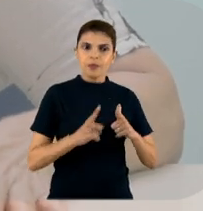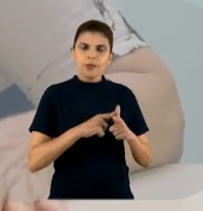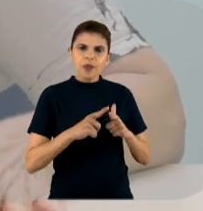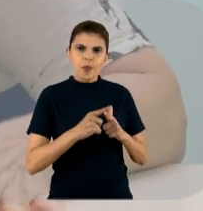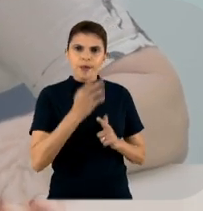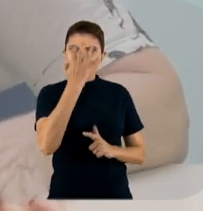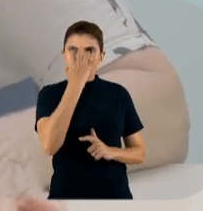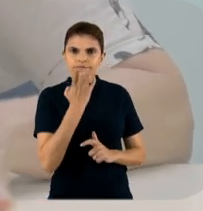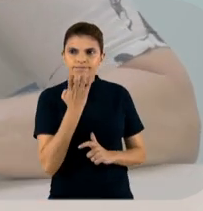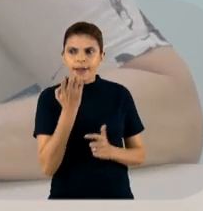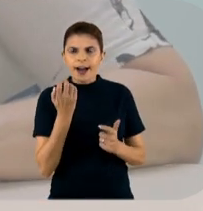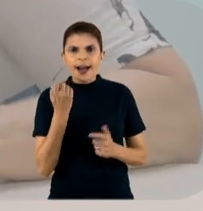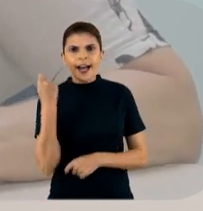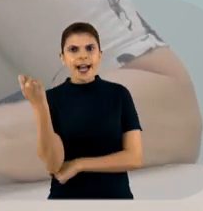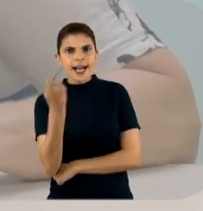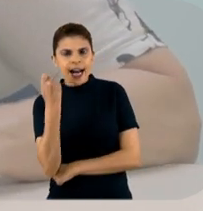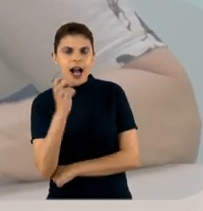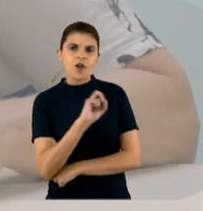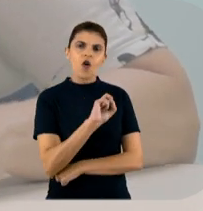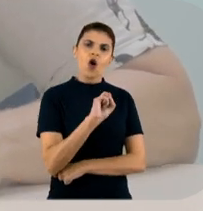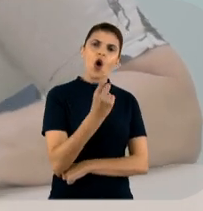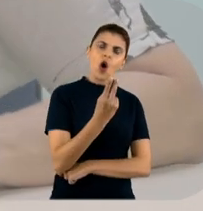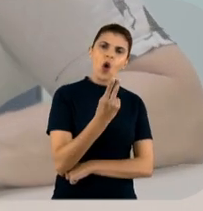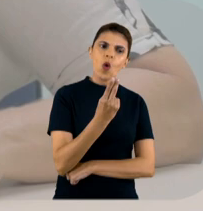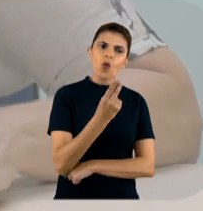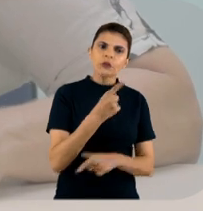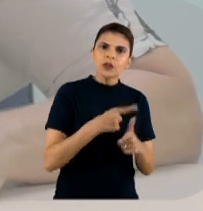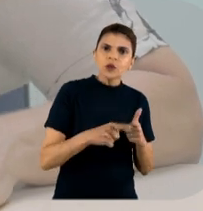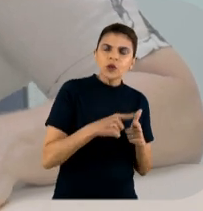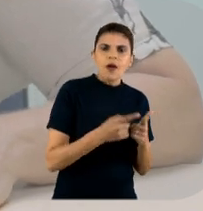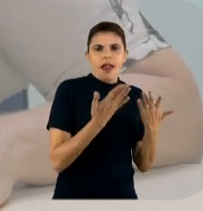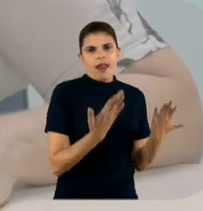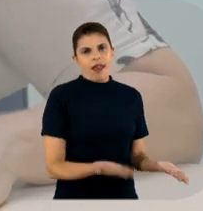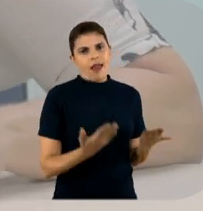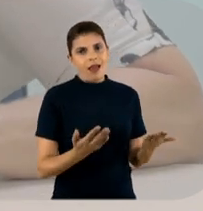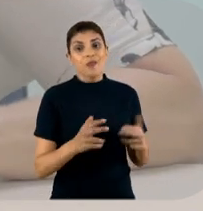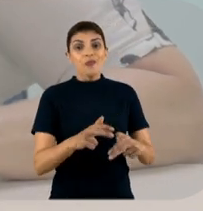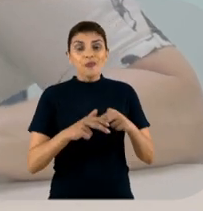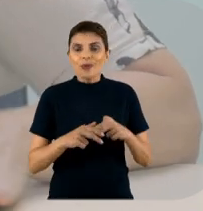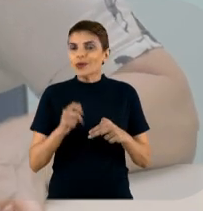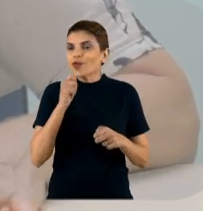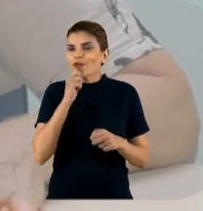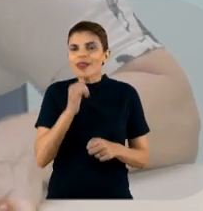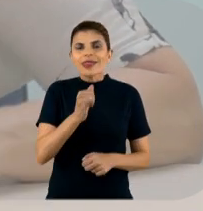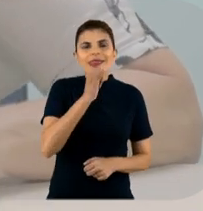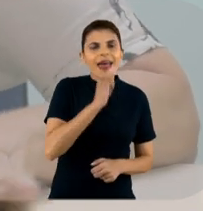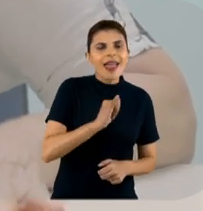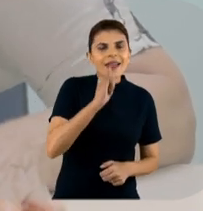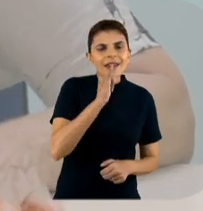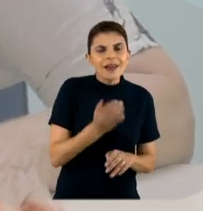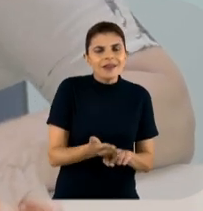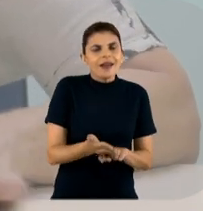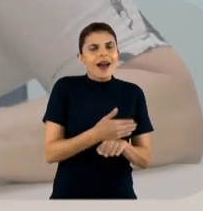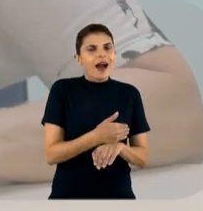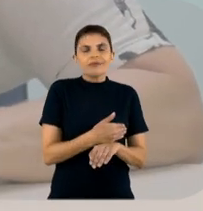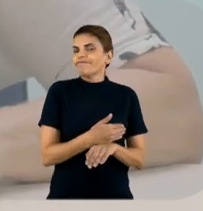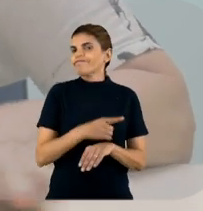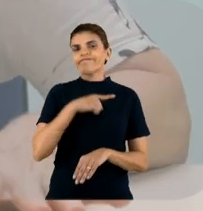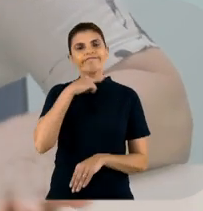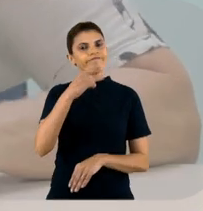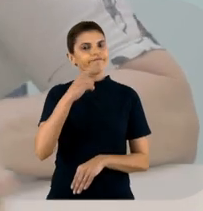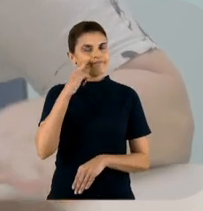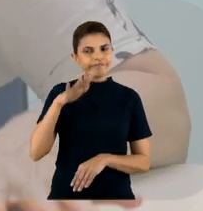grave ou ter um quadro leve por isso que como infelizmente a gente realmente não teve condição de fazer uma testagem muito ampliada